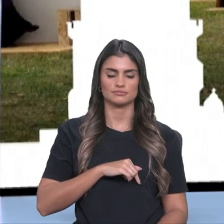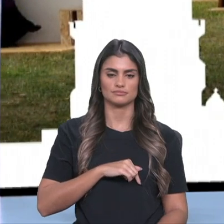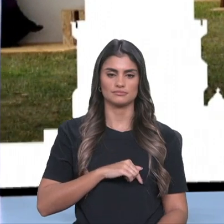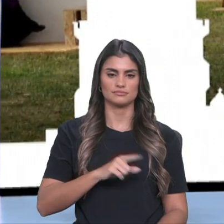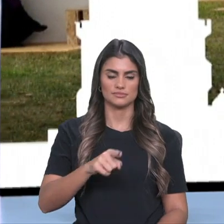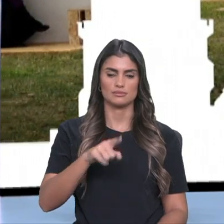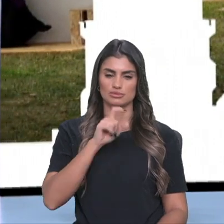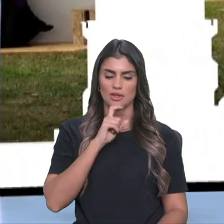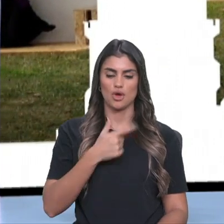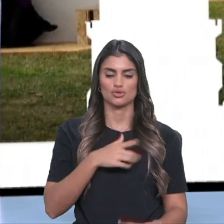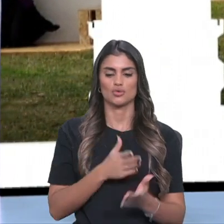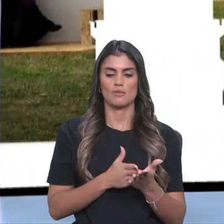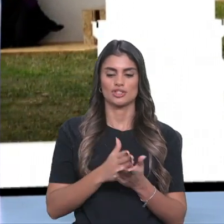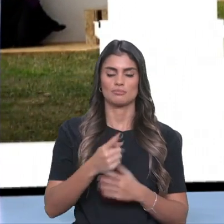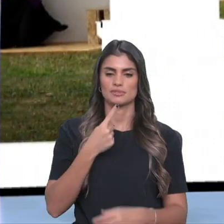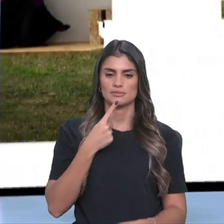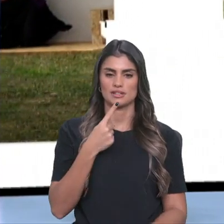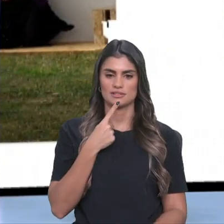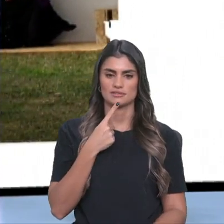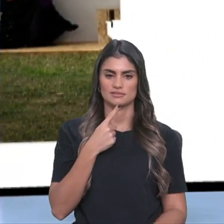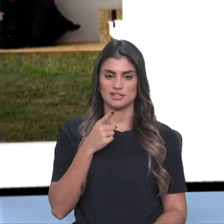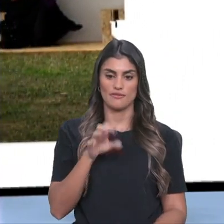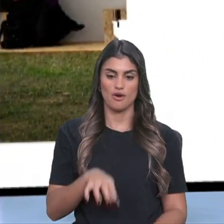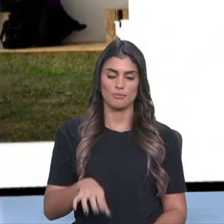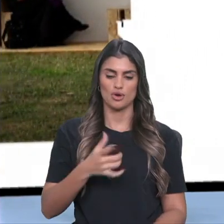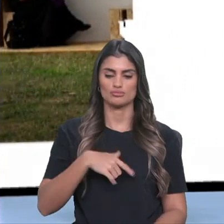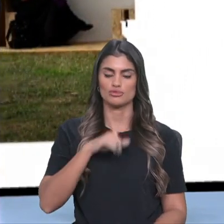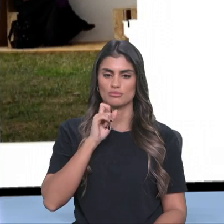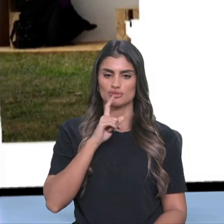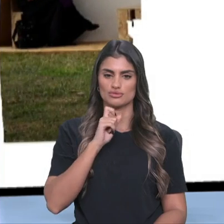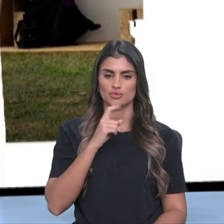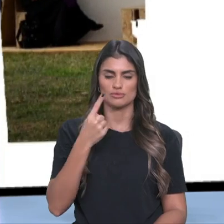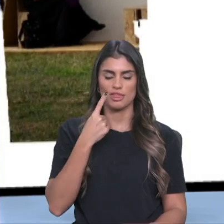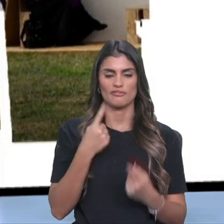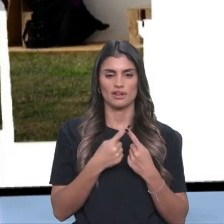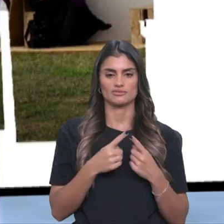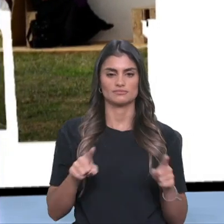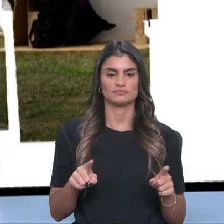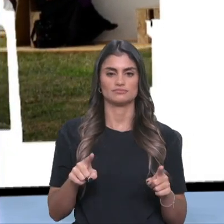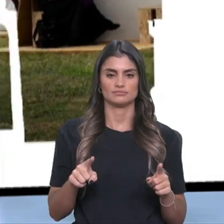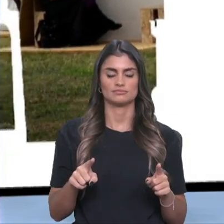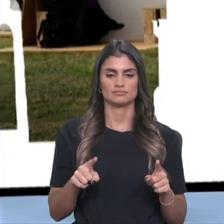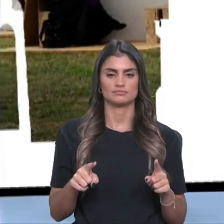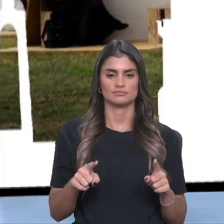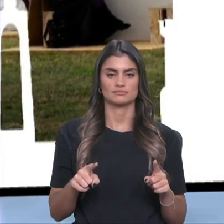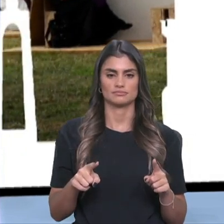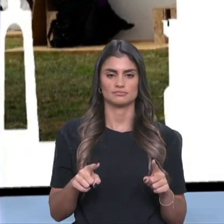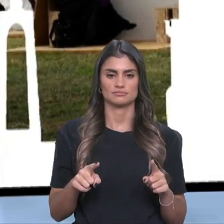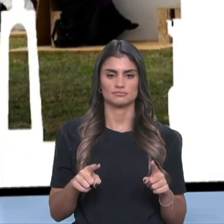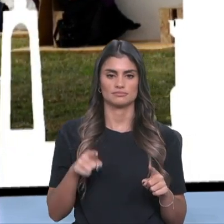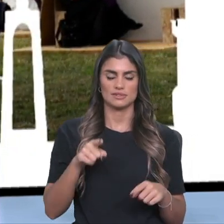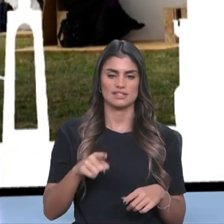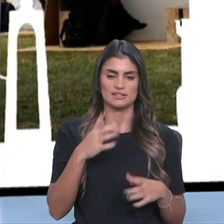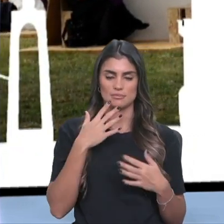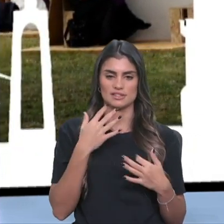abertura, continuarmos a perceber. Mas é através disso, porque senão podemos cair noutro tipo de conhecimentos erráticos, não é? É através dessa abertura, dessa